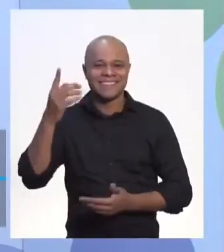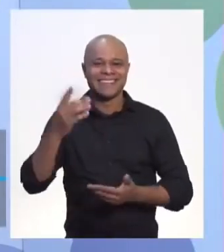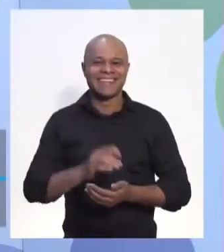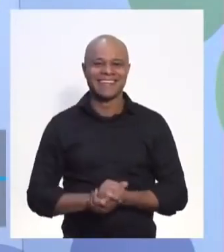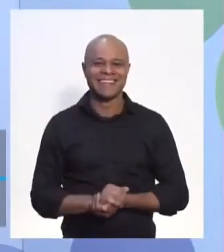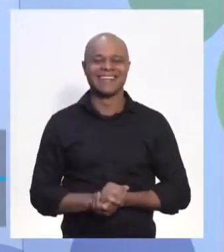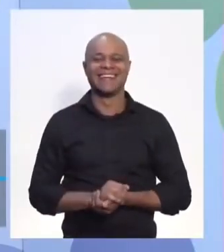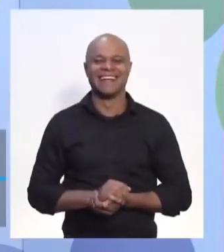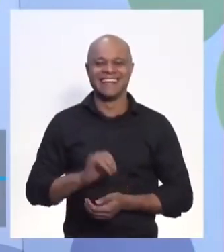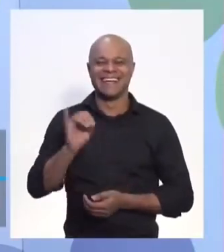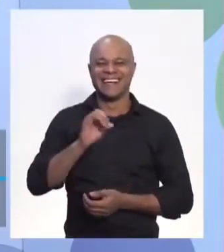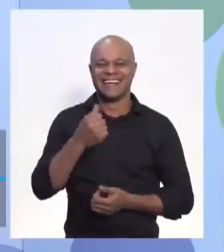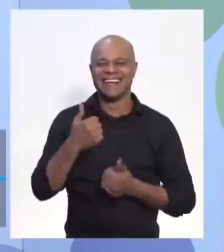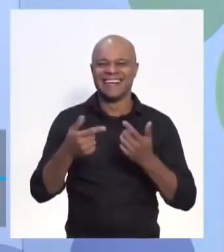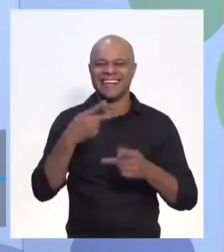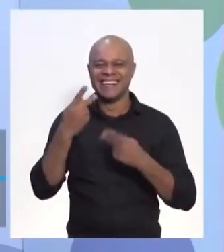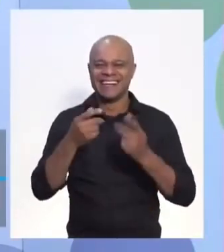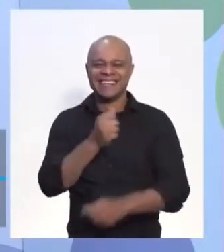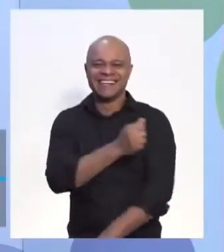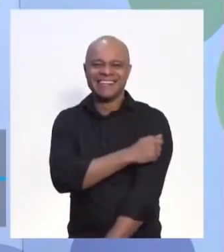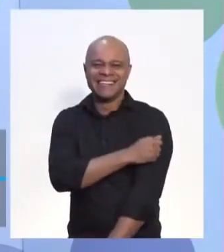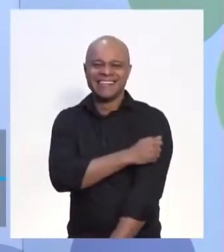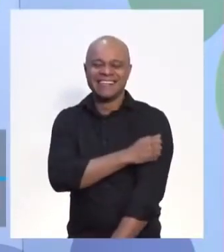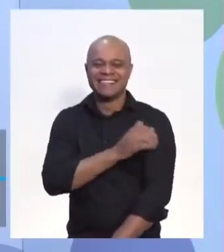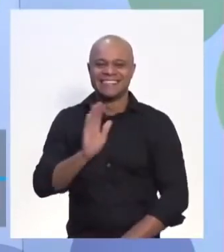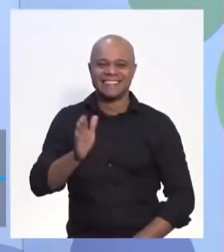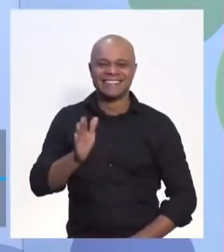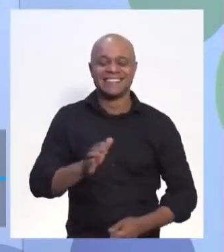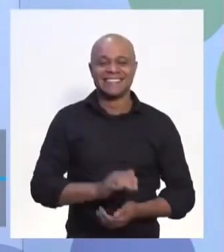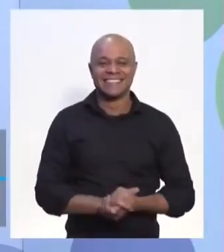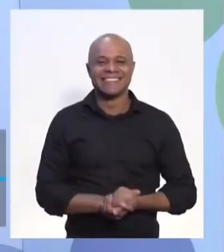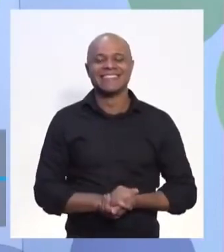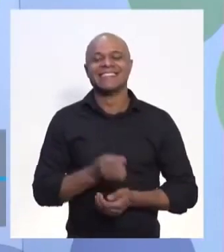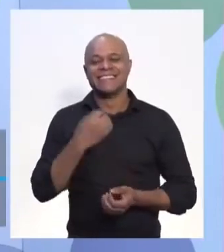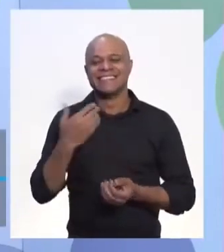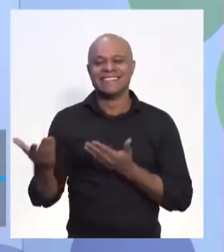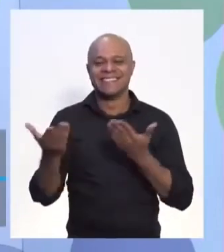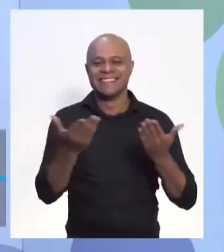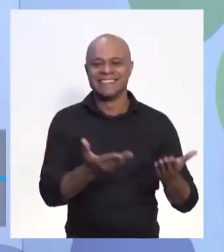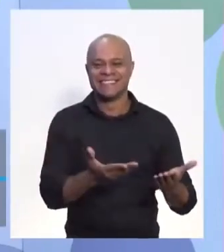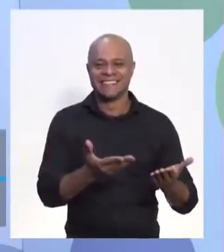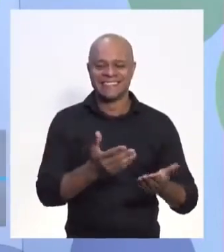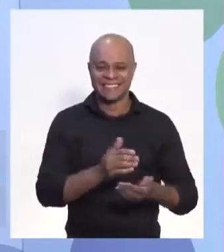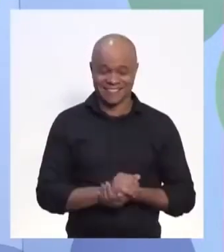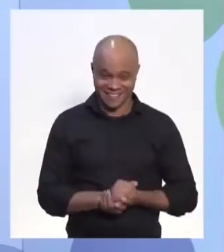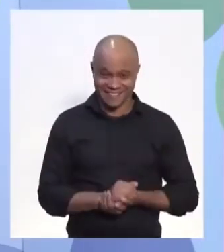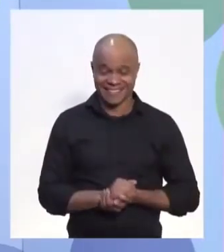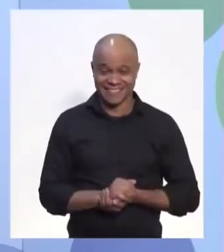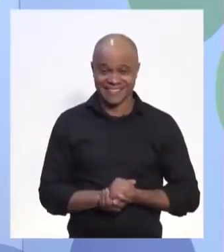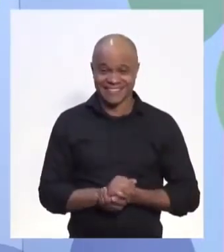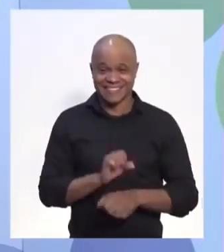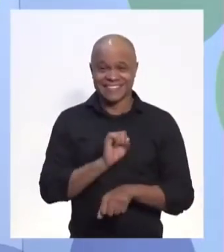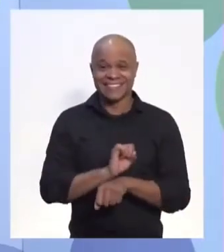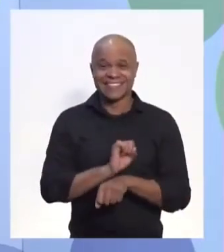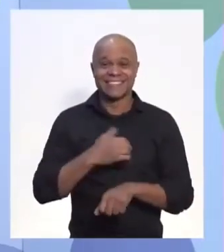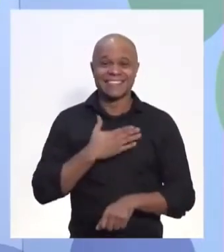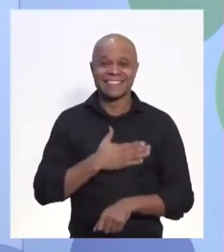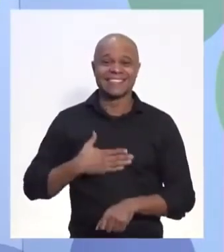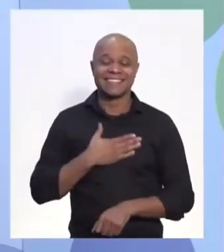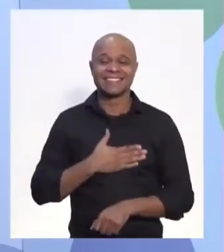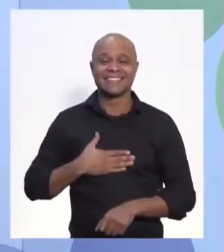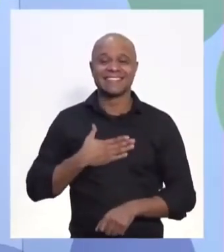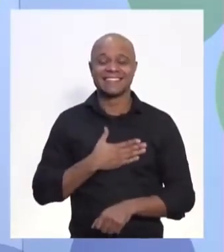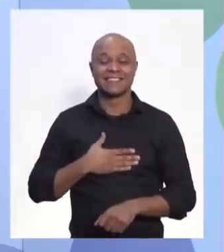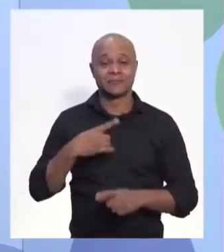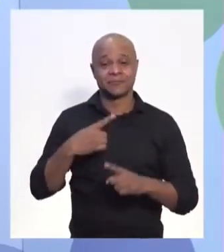dia, hello, salve, salve para todo mundo. Bem-vindos à nossa aula. Espero que vocês gostem. Não